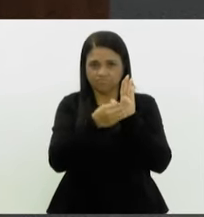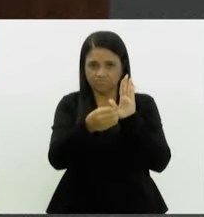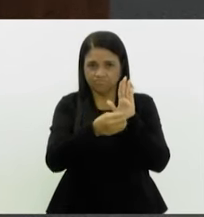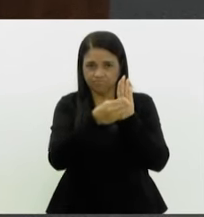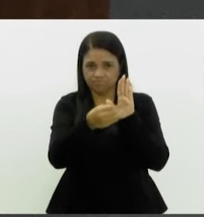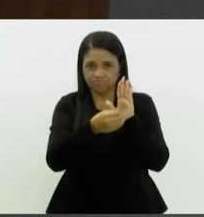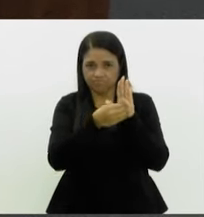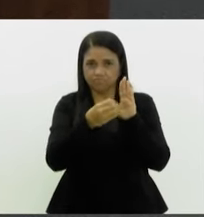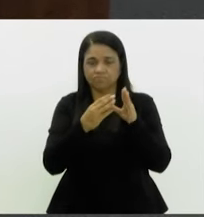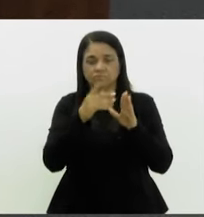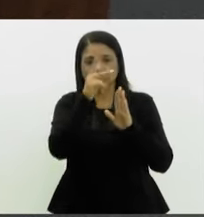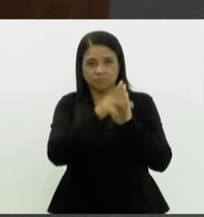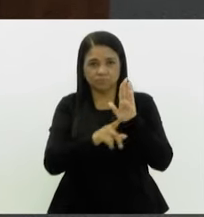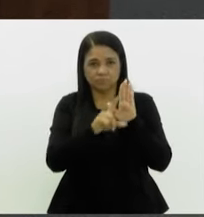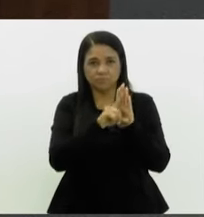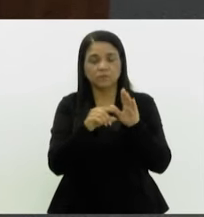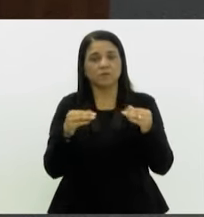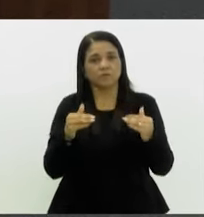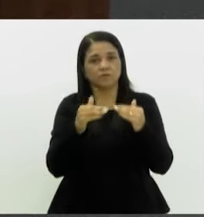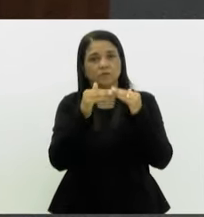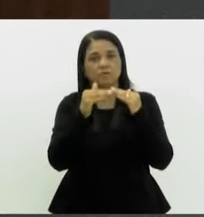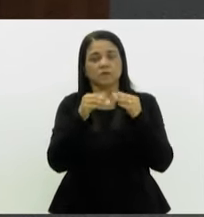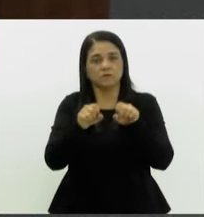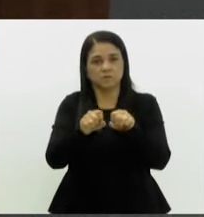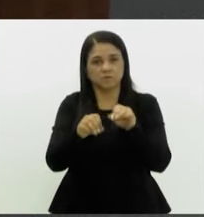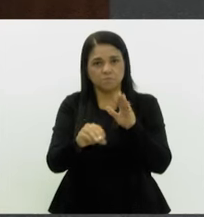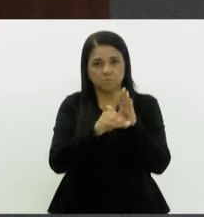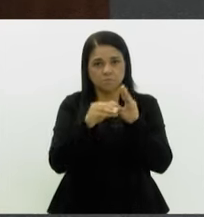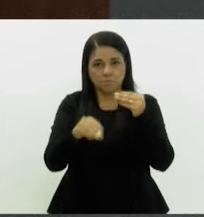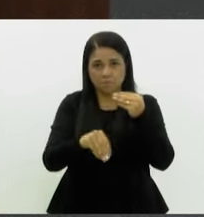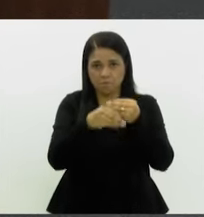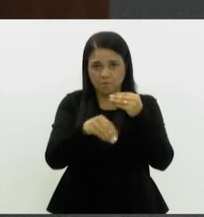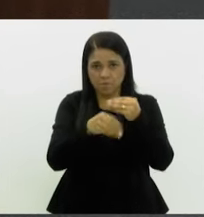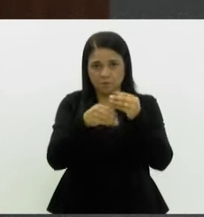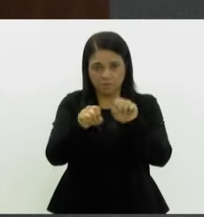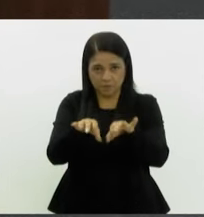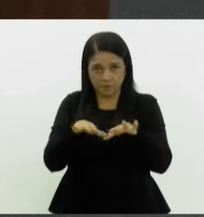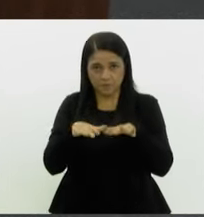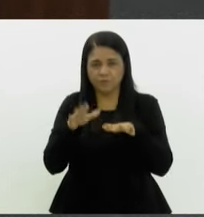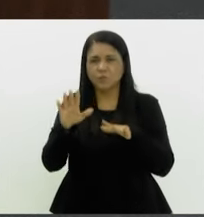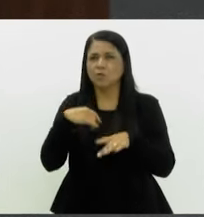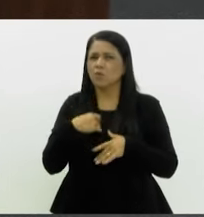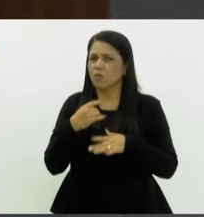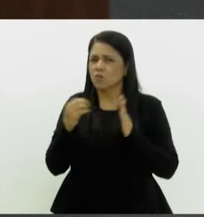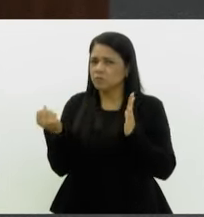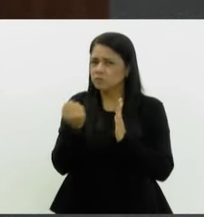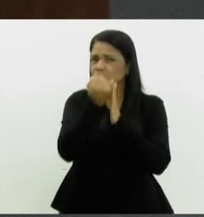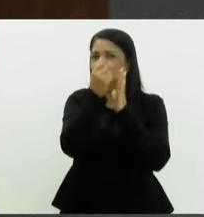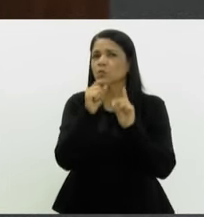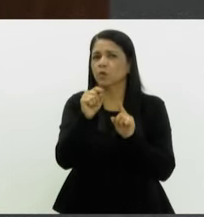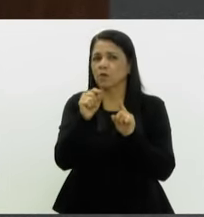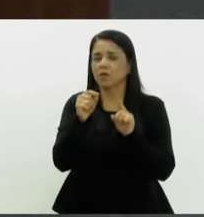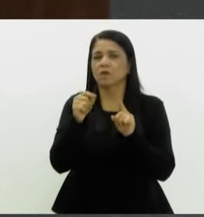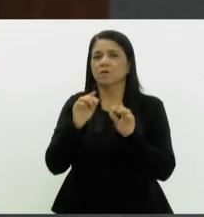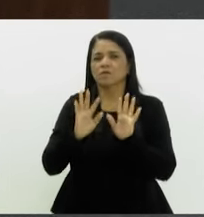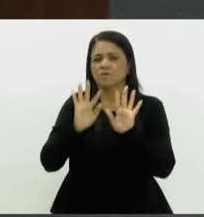e favorável às emendas de plenário. Destacando, Tia Ju, que um dia aqui no expediente final, deputados engraçadinhos falaram que eu nunca estava aqui, o